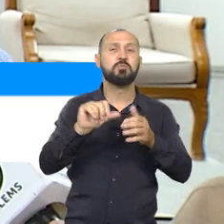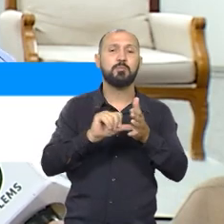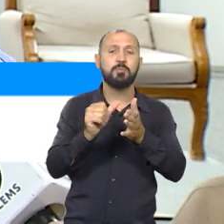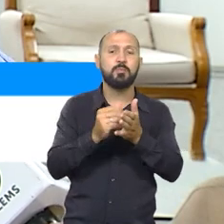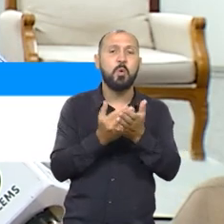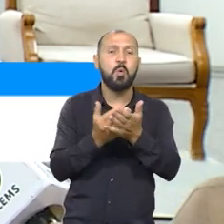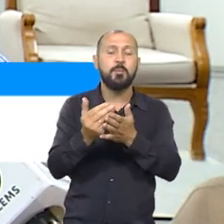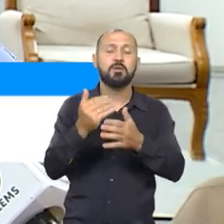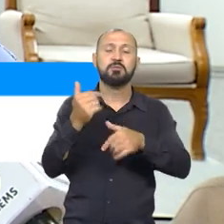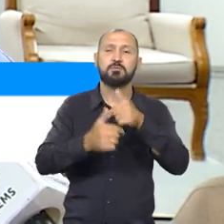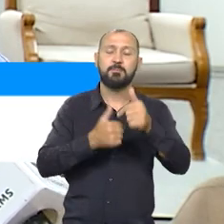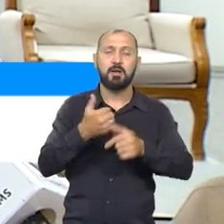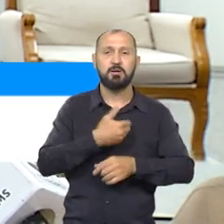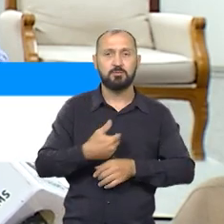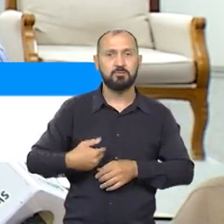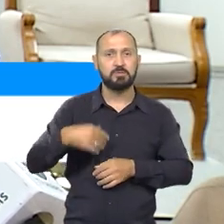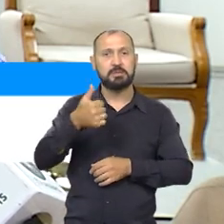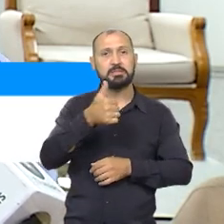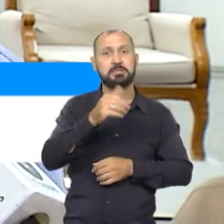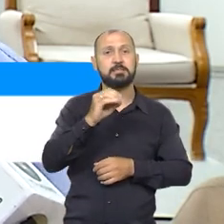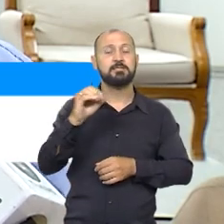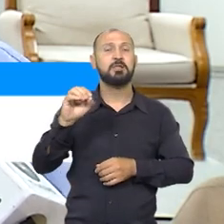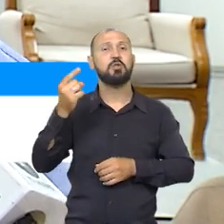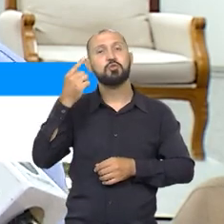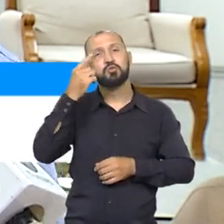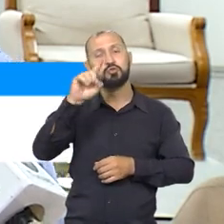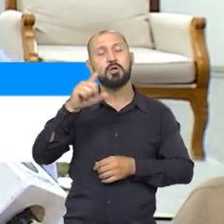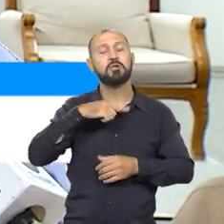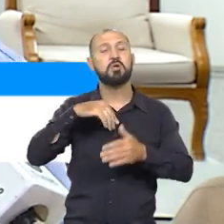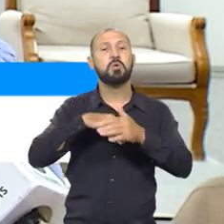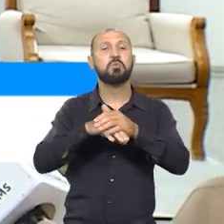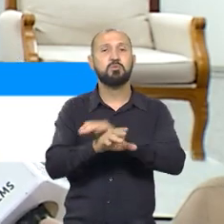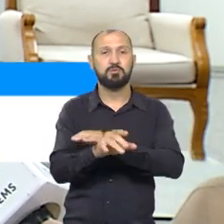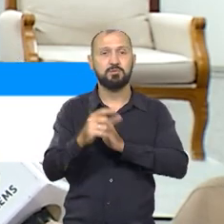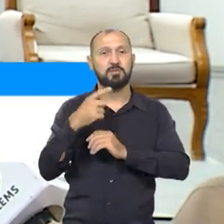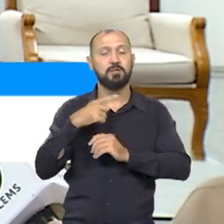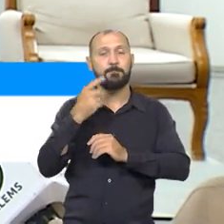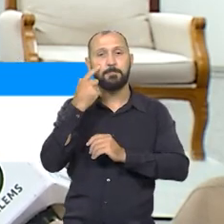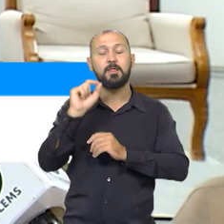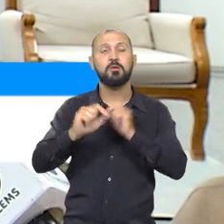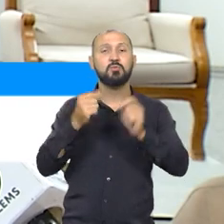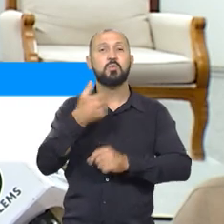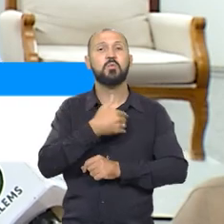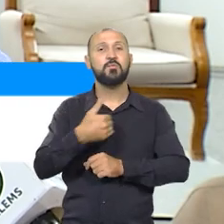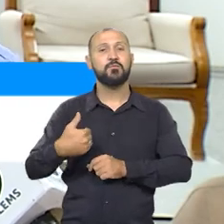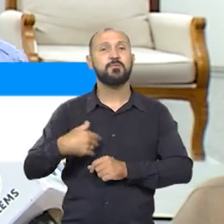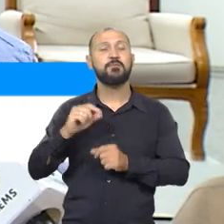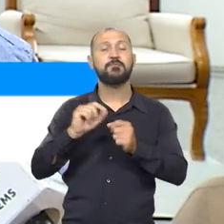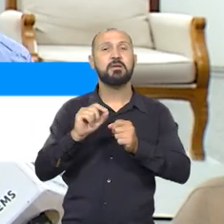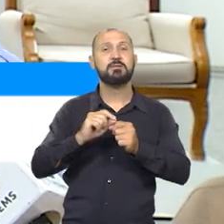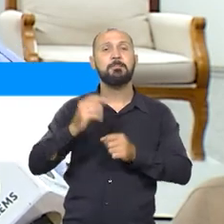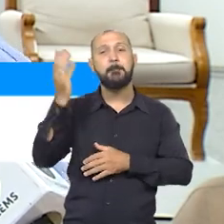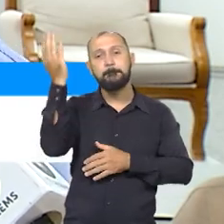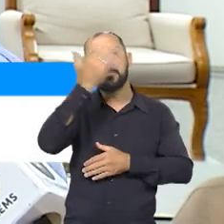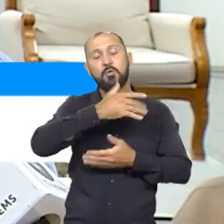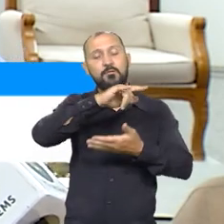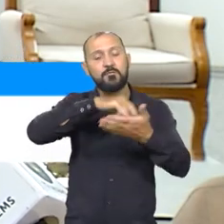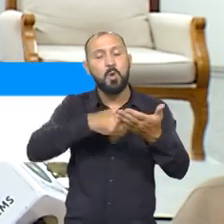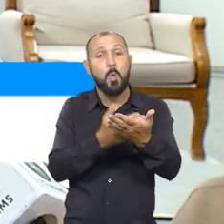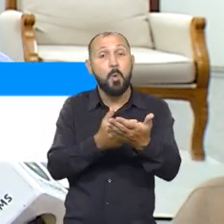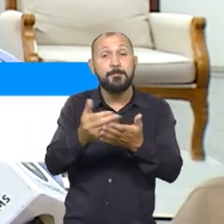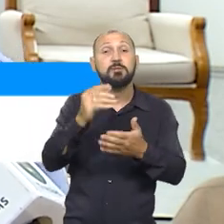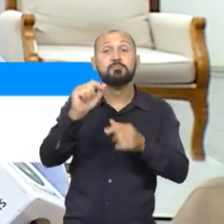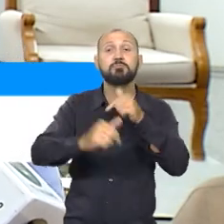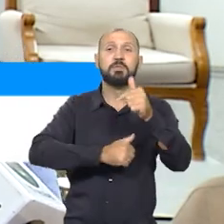principalmente dos primeiros atos do Governo dos primeiros 100 dias do governo que aquela tradição que você tem do governador não é fazer aquela